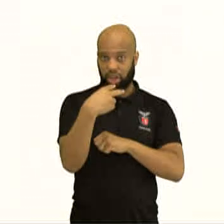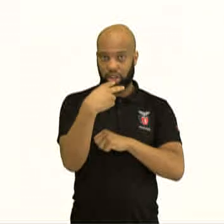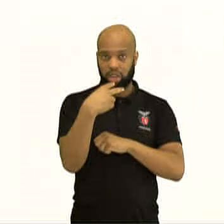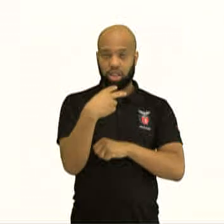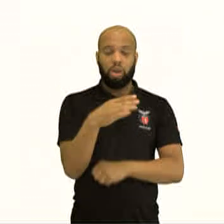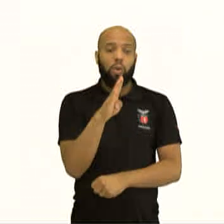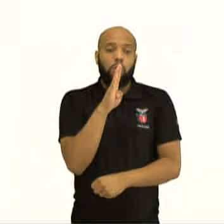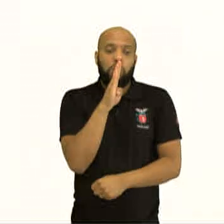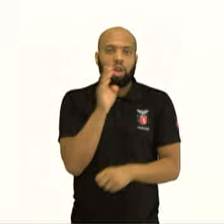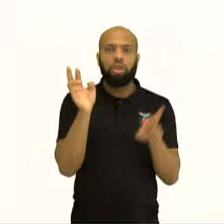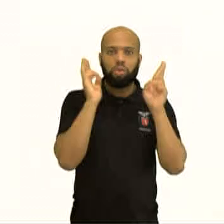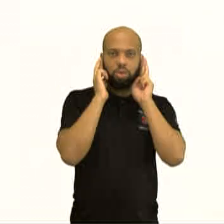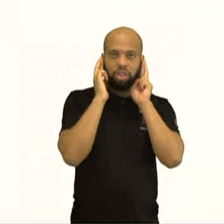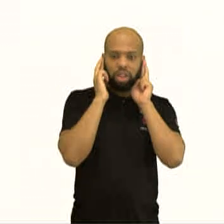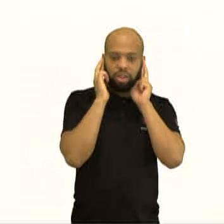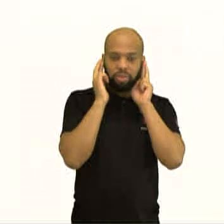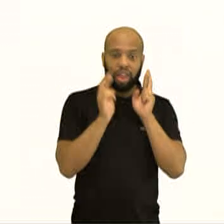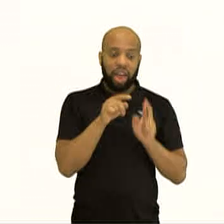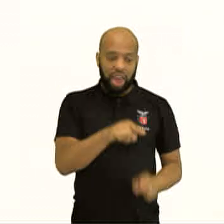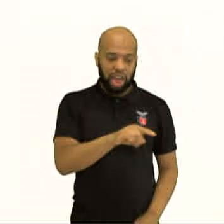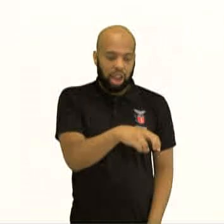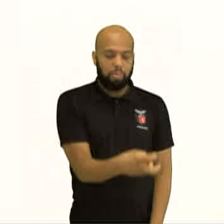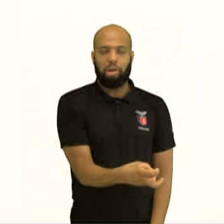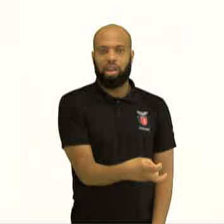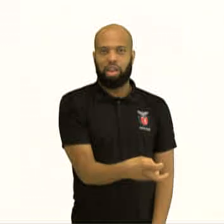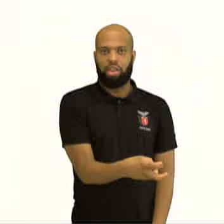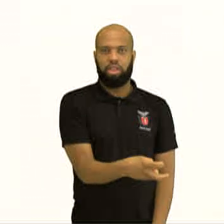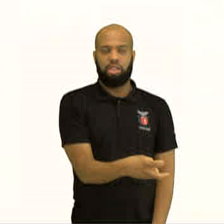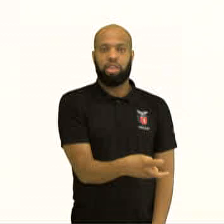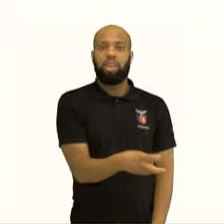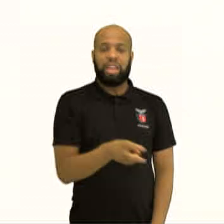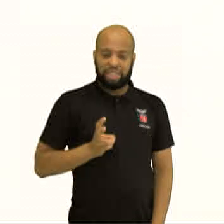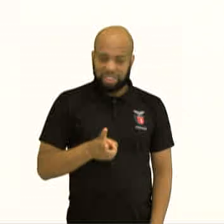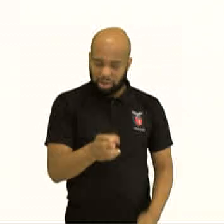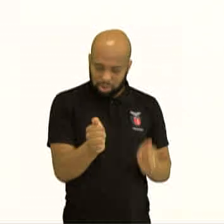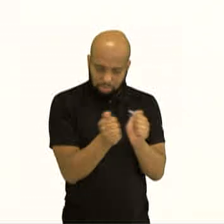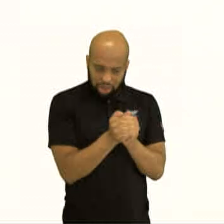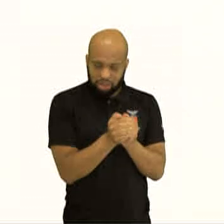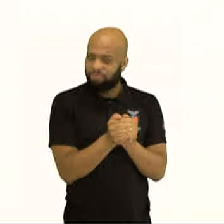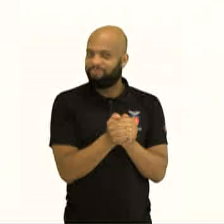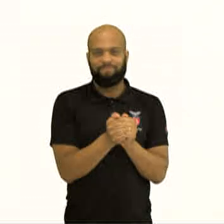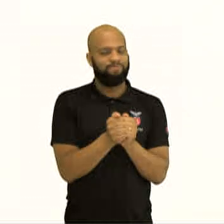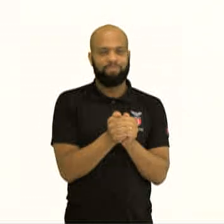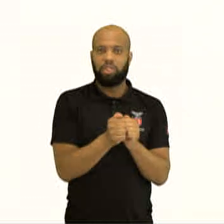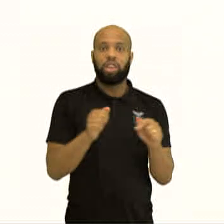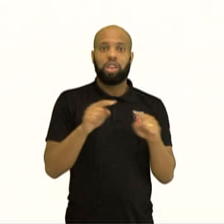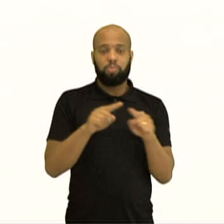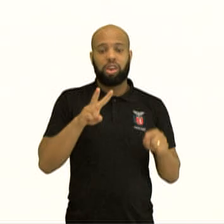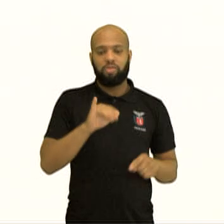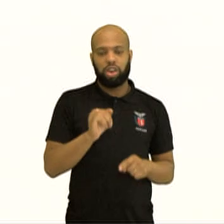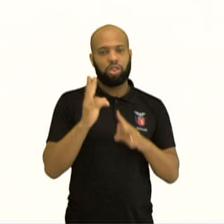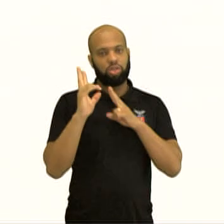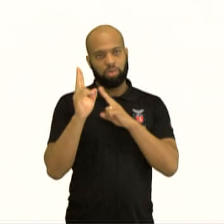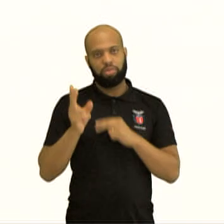eu me levantasse, que não ficaria o tempo todo perto de mim, mas dormiria